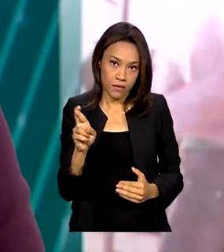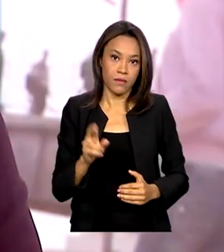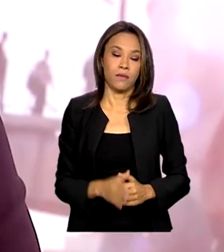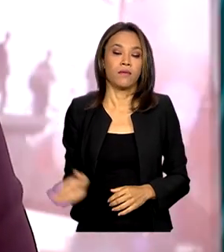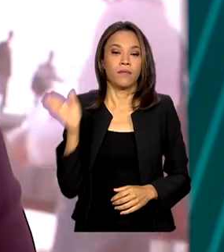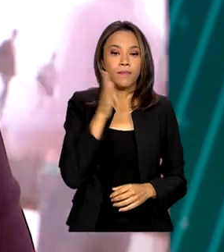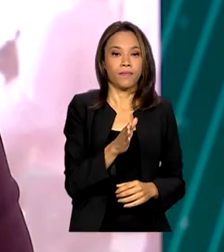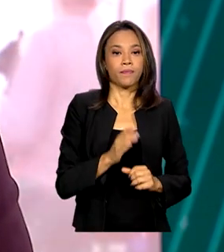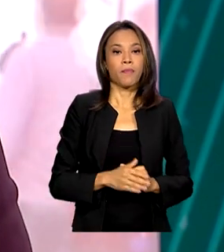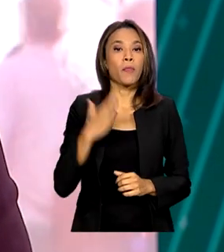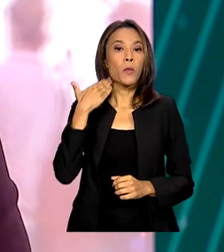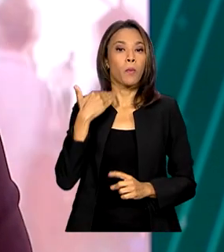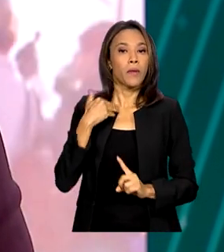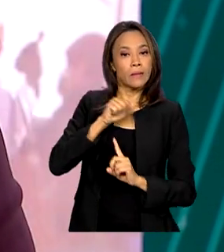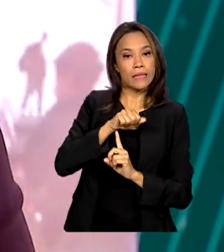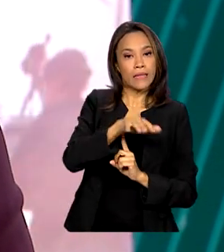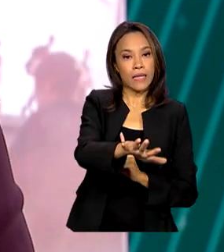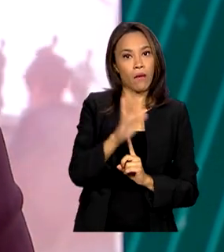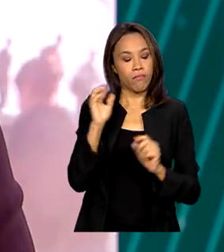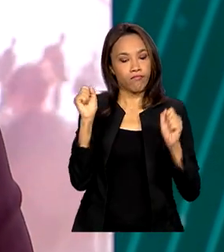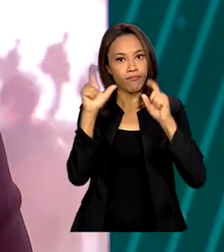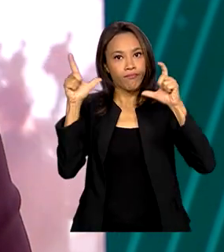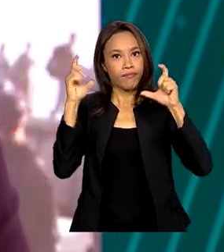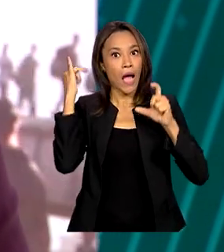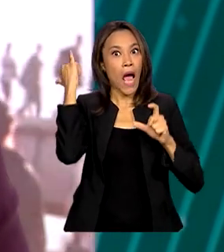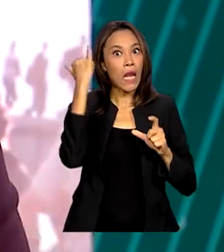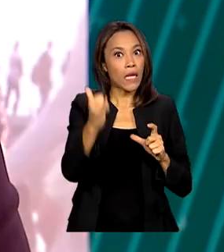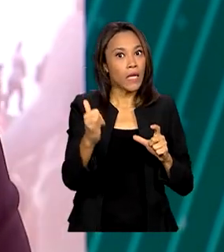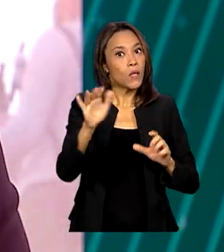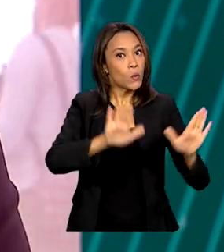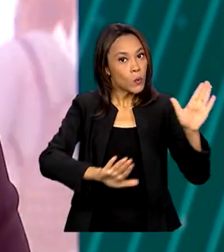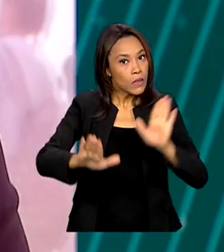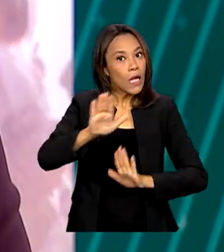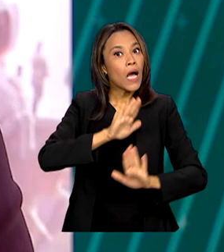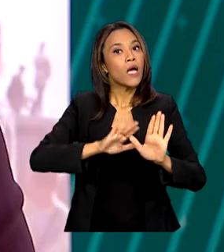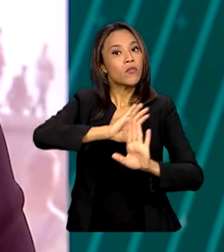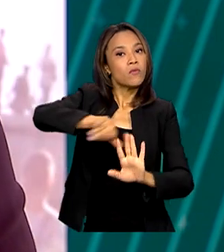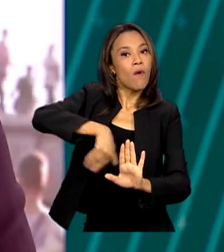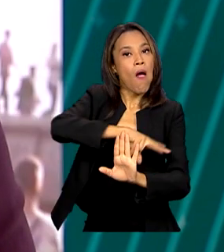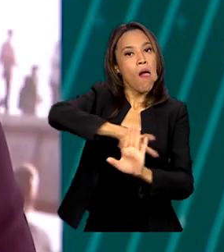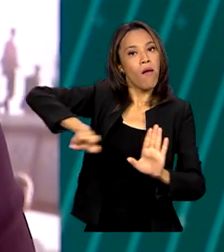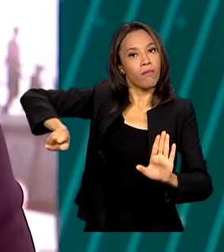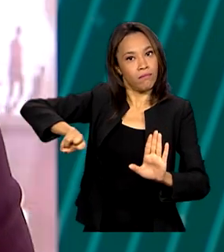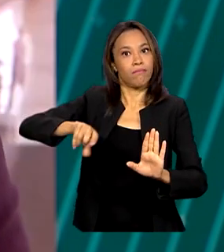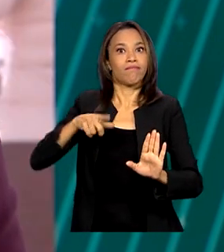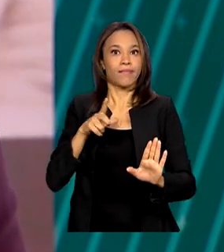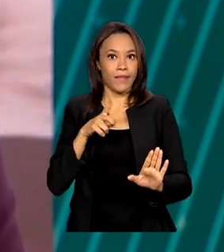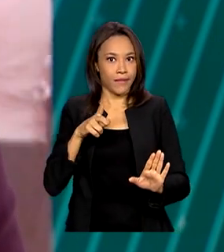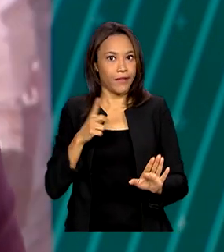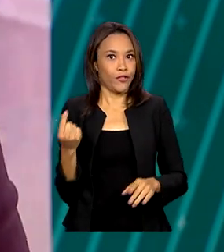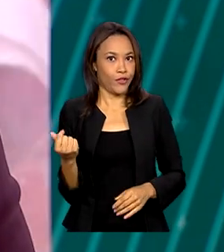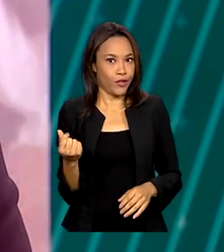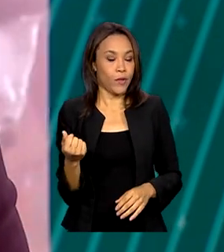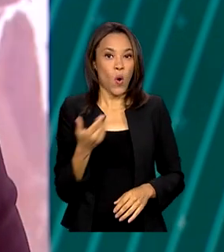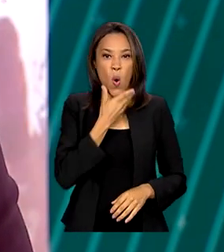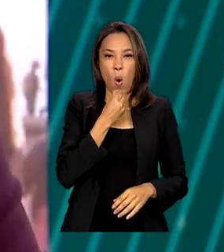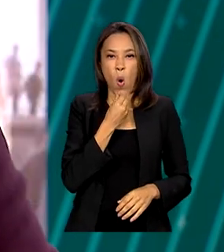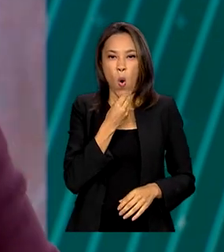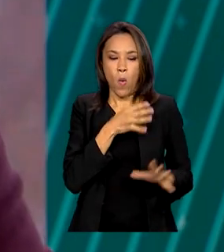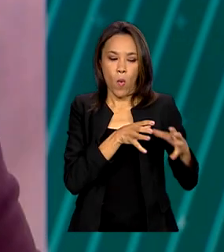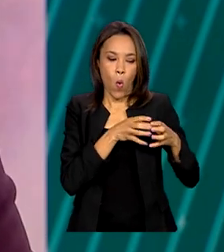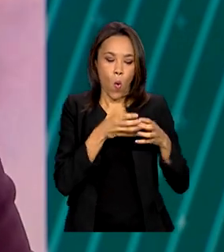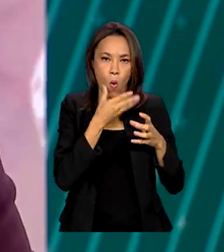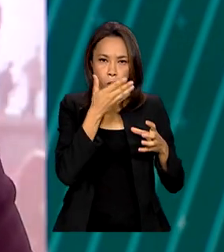o banco central faz um alerta sobre um golpe para quem tem valores a receber criminosos se